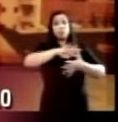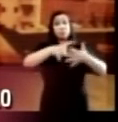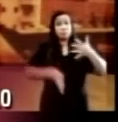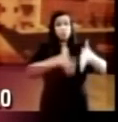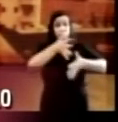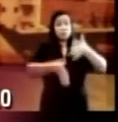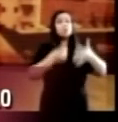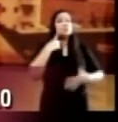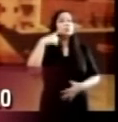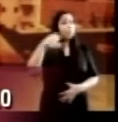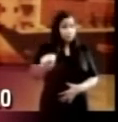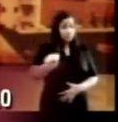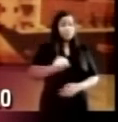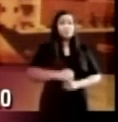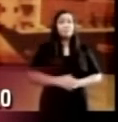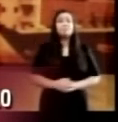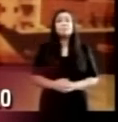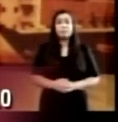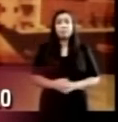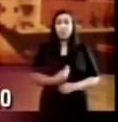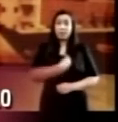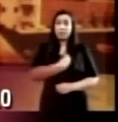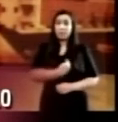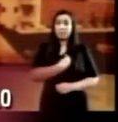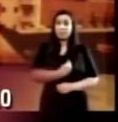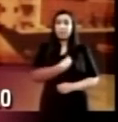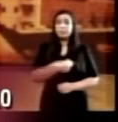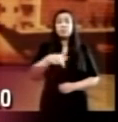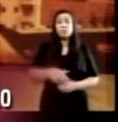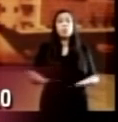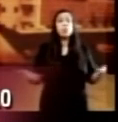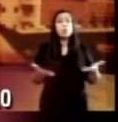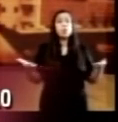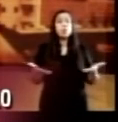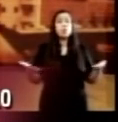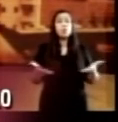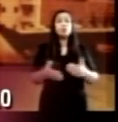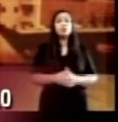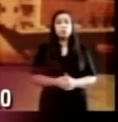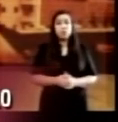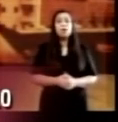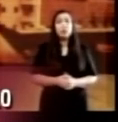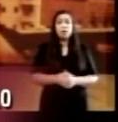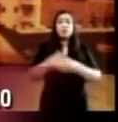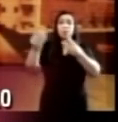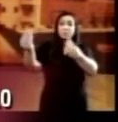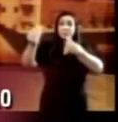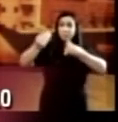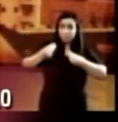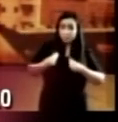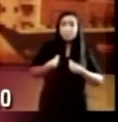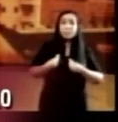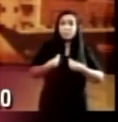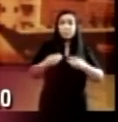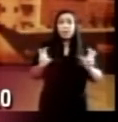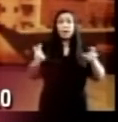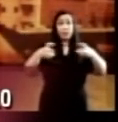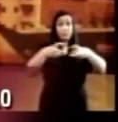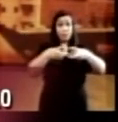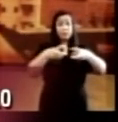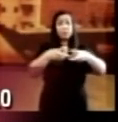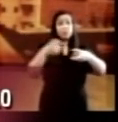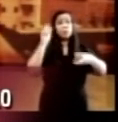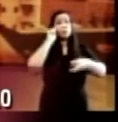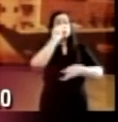de Libras, Simone Nascimento, pela presença na transmissão de hoje, ela que foi gentilmente cedida pela